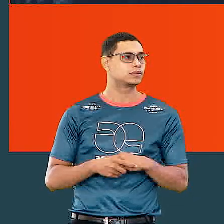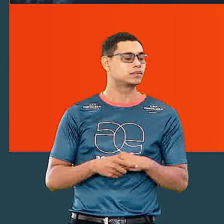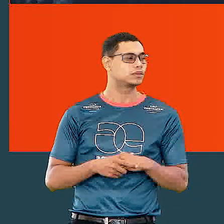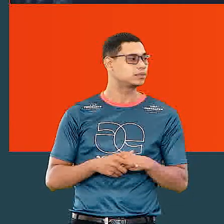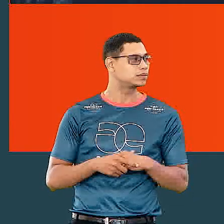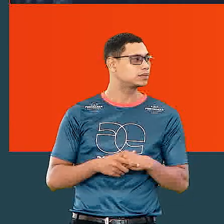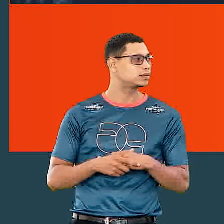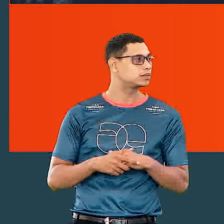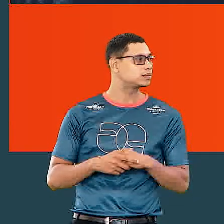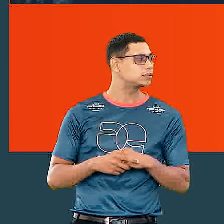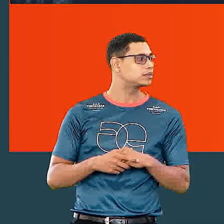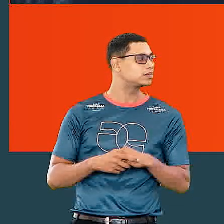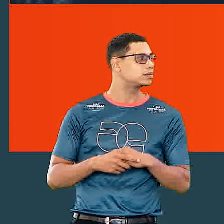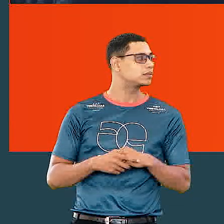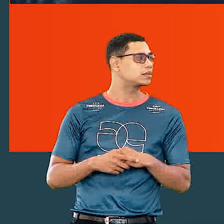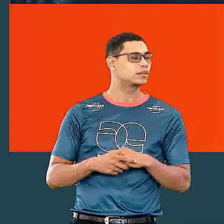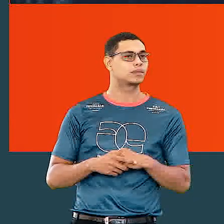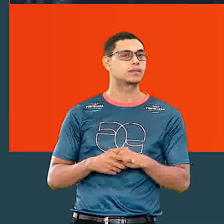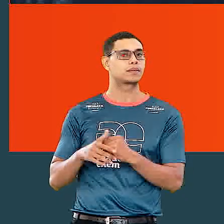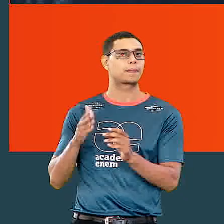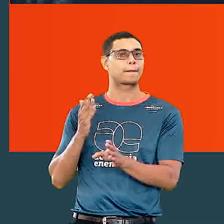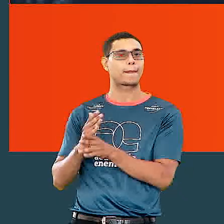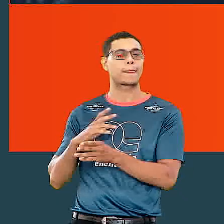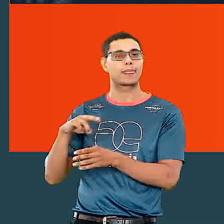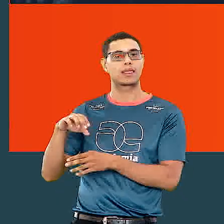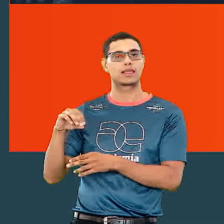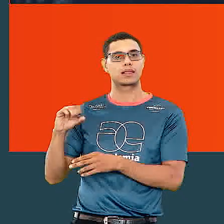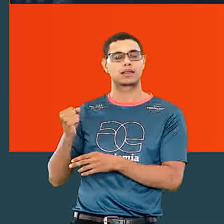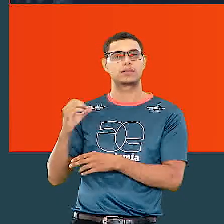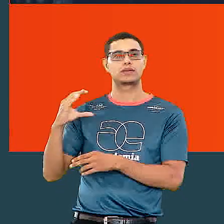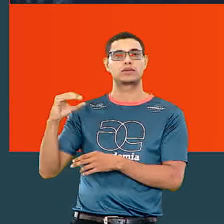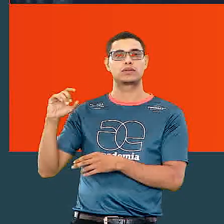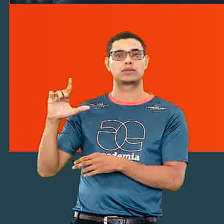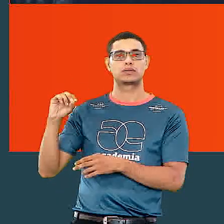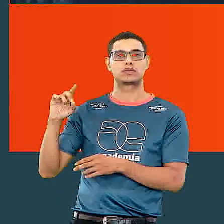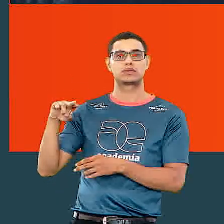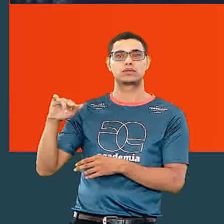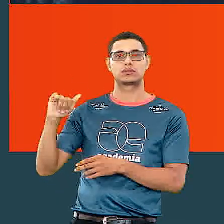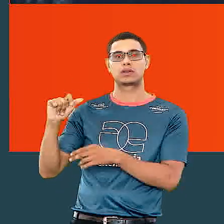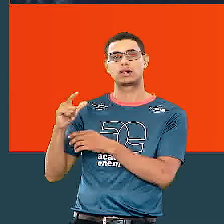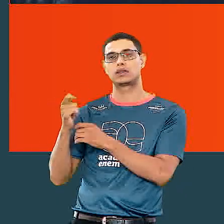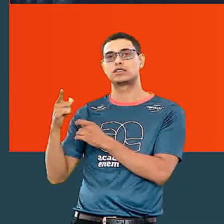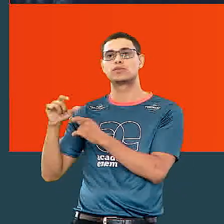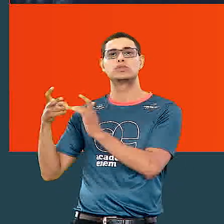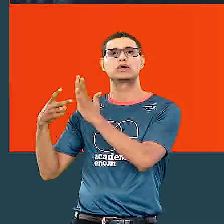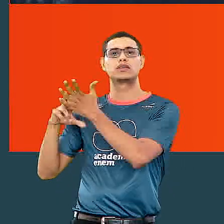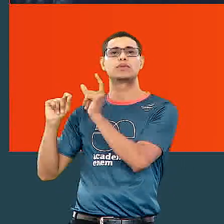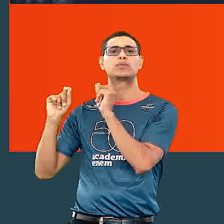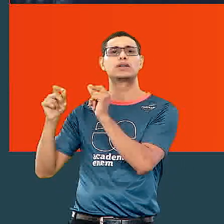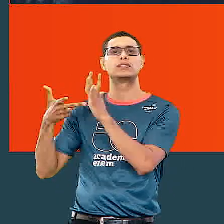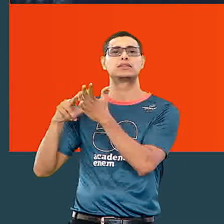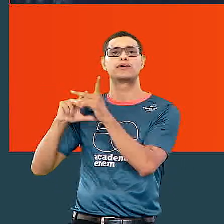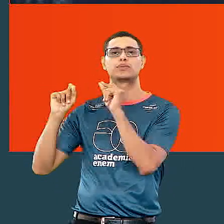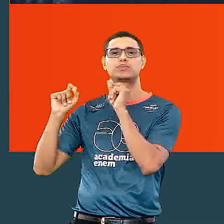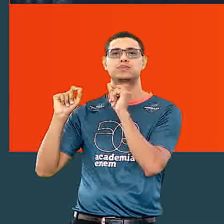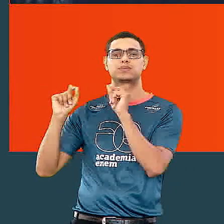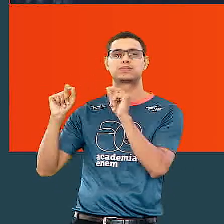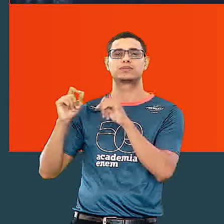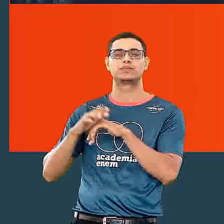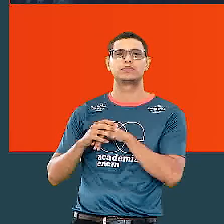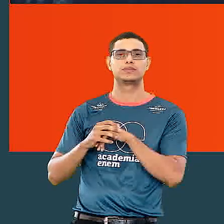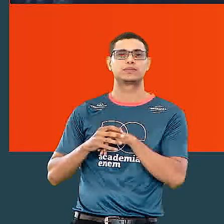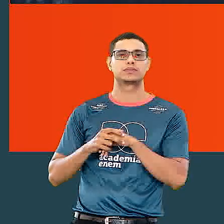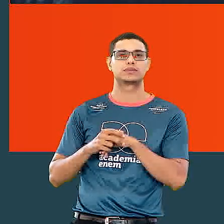Olha só. Durante o neocolonialismo, puxa a seta em neocolonialismo, coração. Puxa a seta. Bota assim,